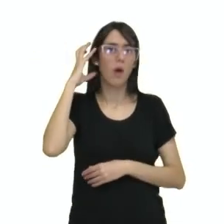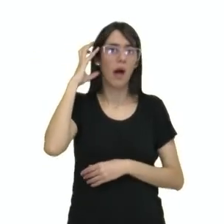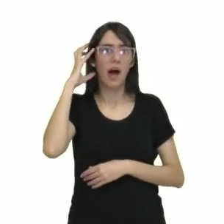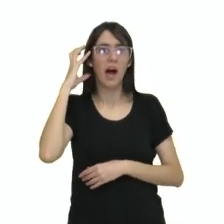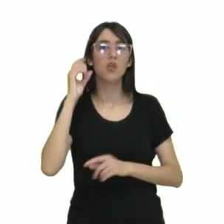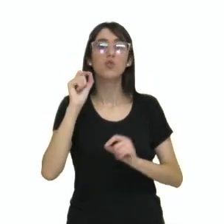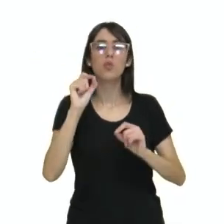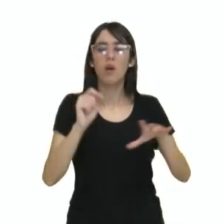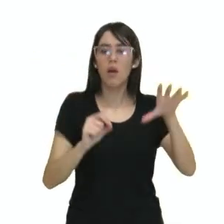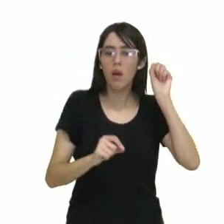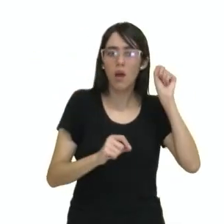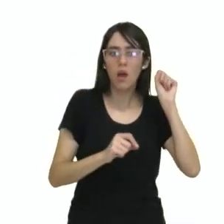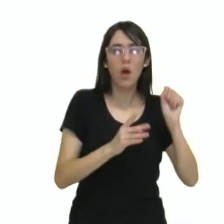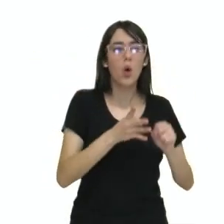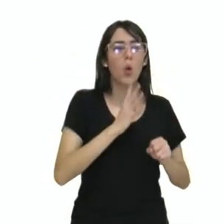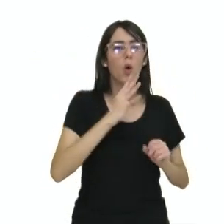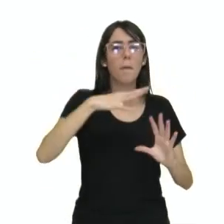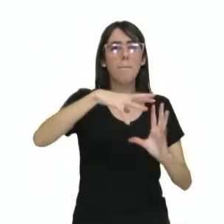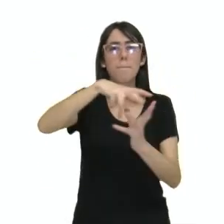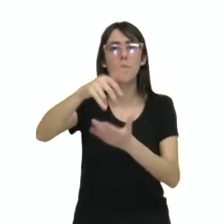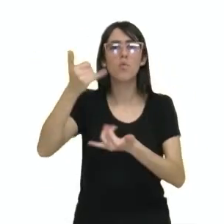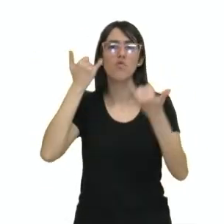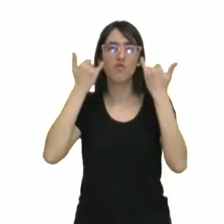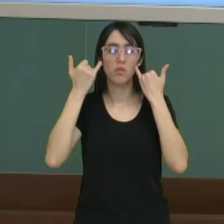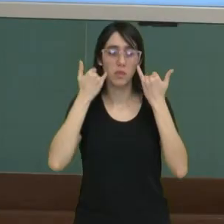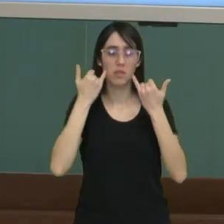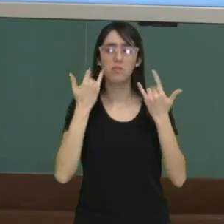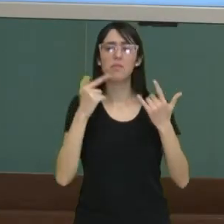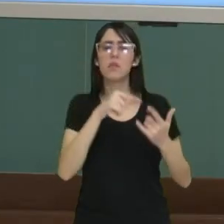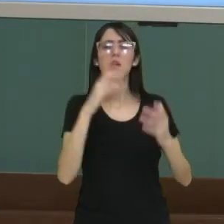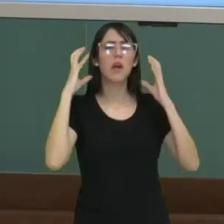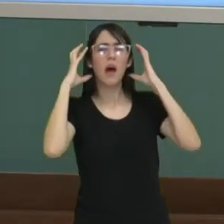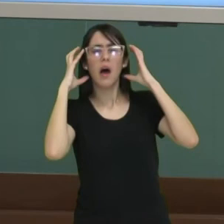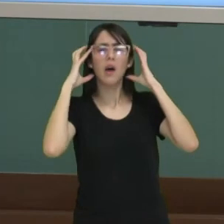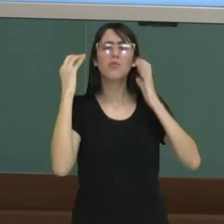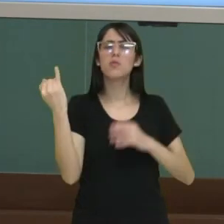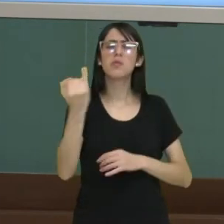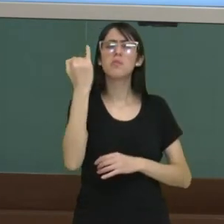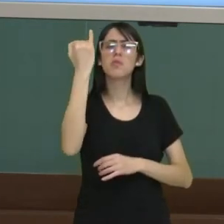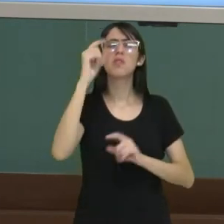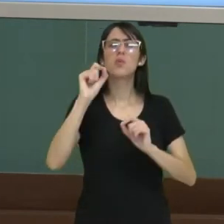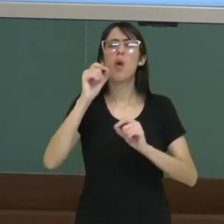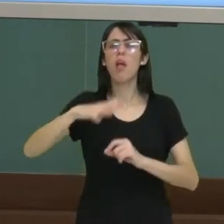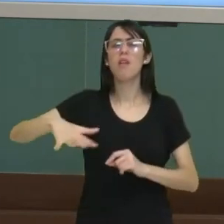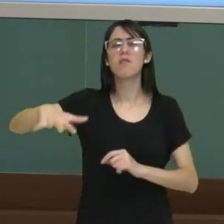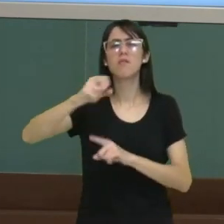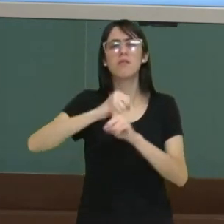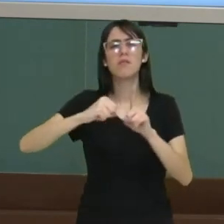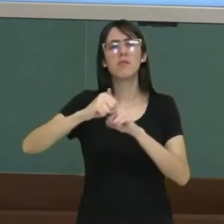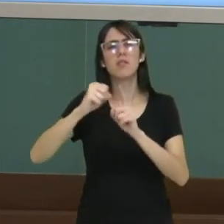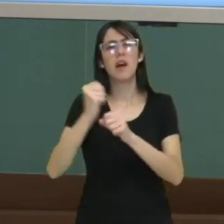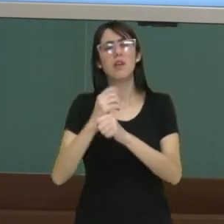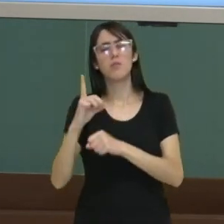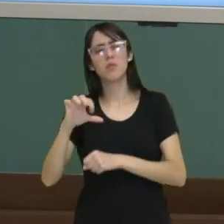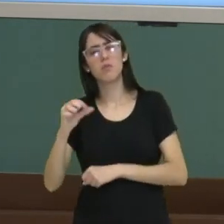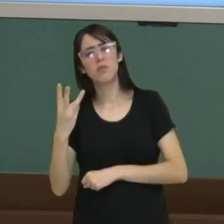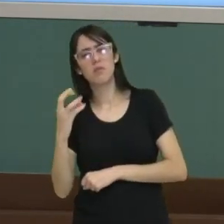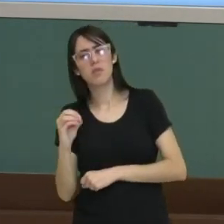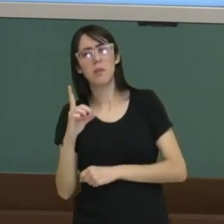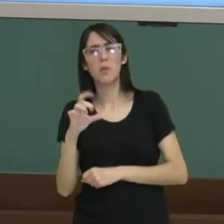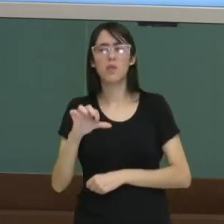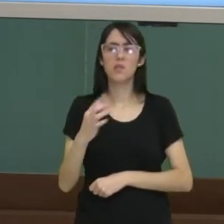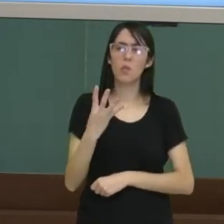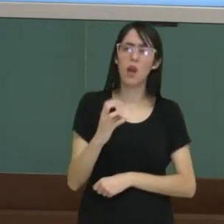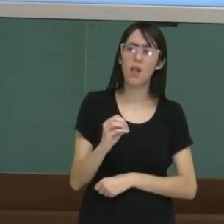o mundo. Ou seja, pessoal, qual a importância do rádio para a sociedade brasileira nos anos de 1930,